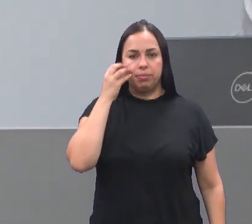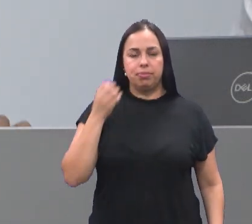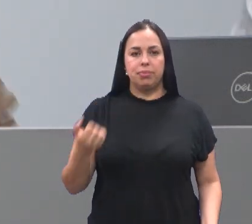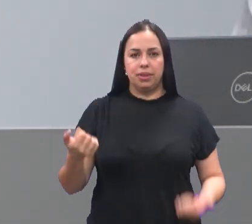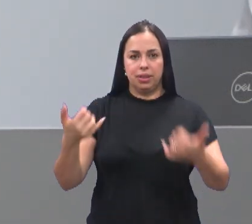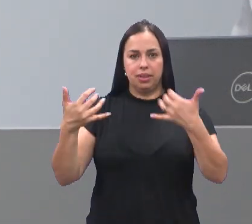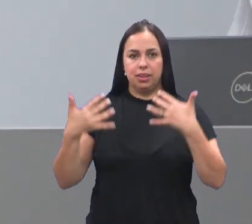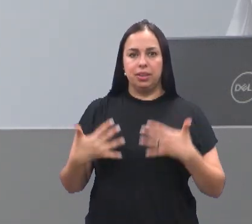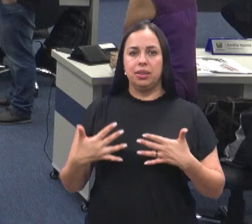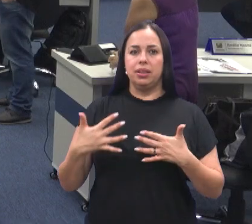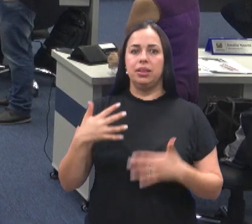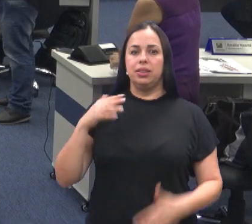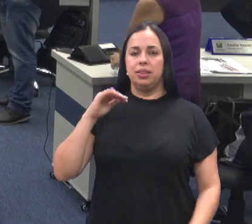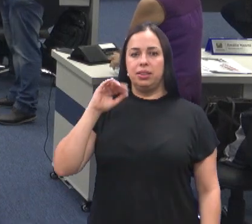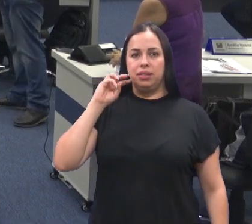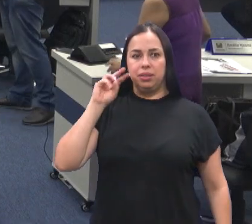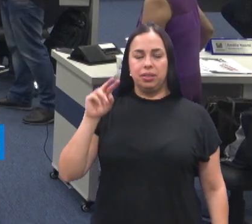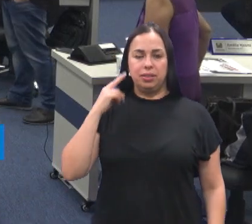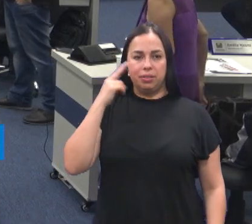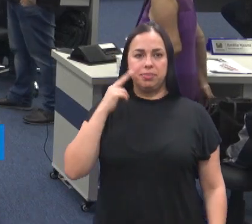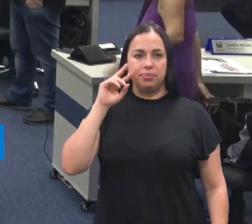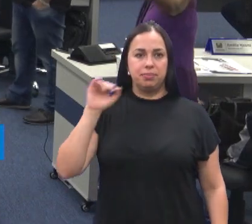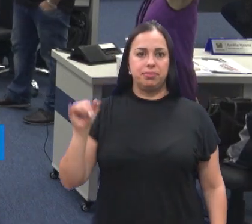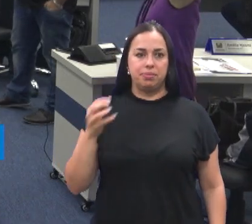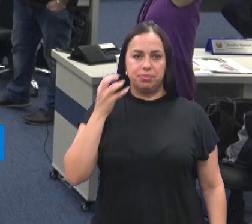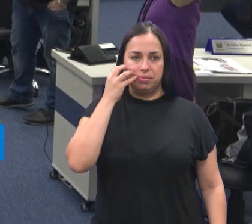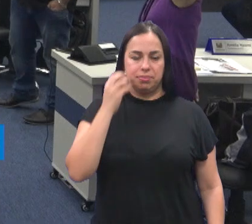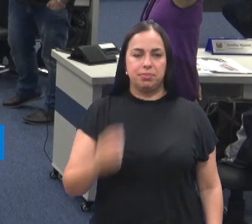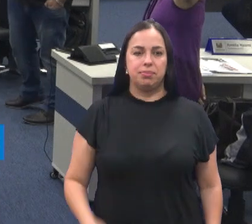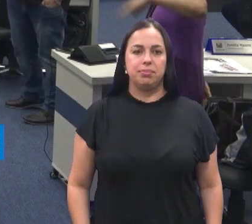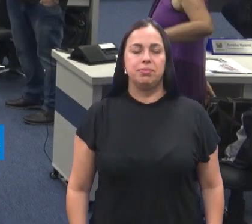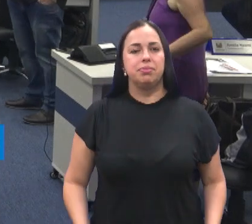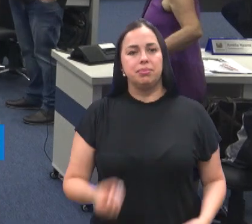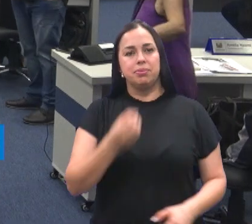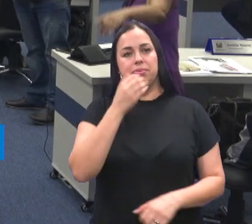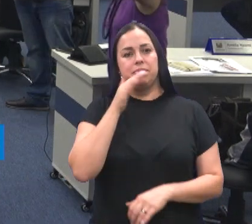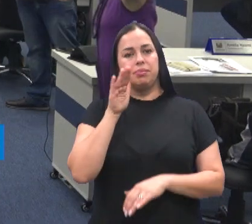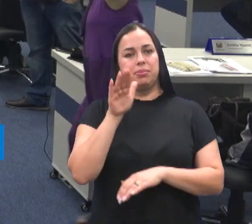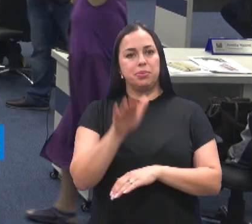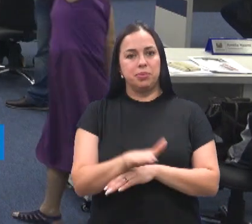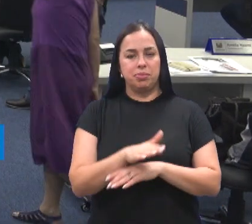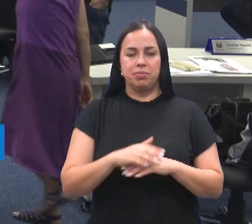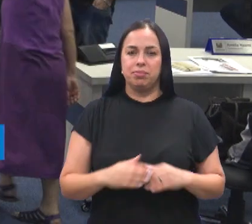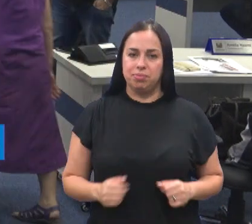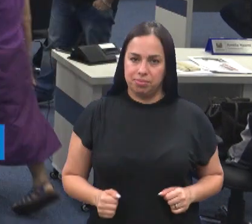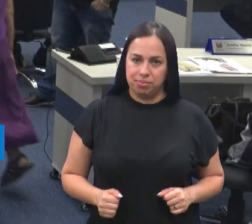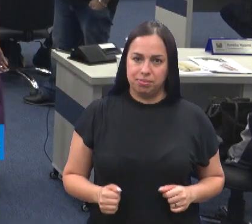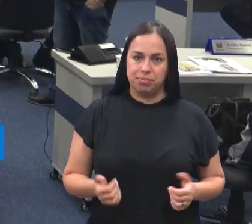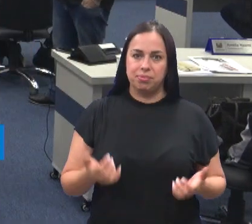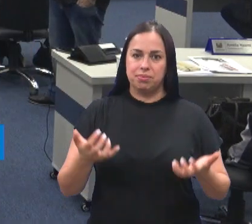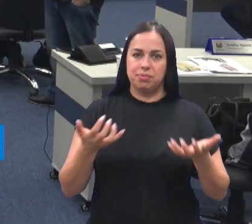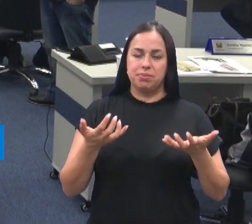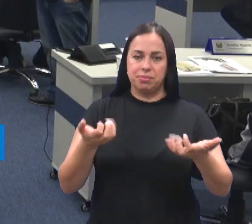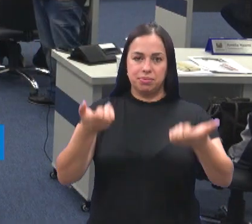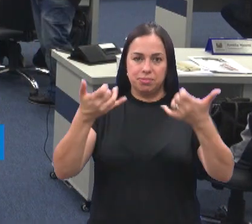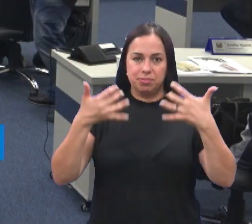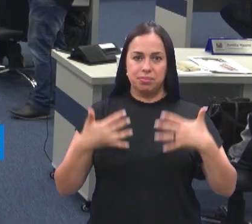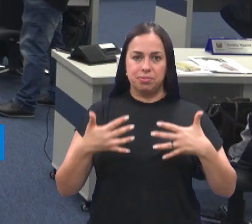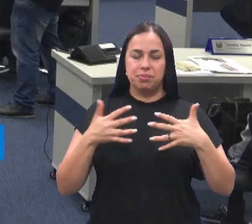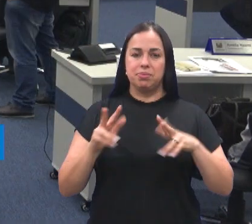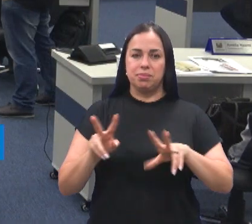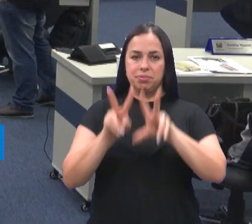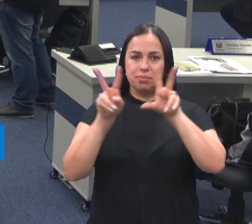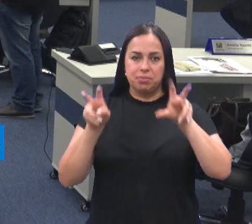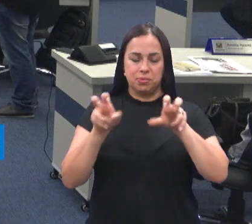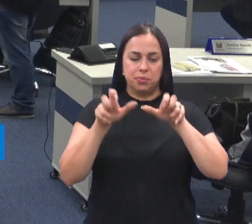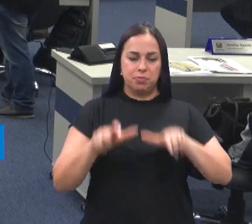no processo, a vereadora Juliana Fraga. Boa tarde. Eu quero falar hoje sobre o título de cidadão